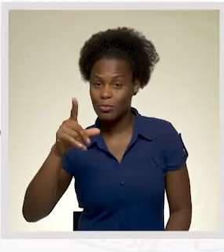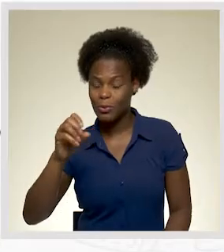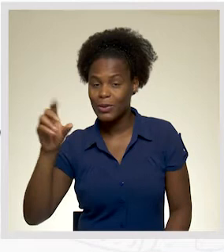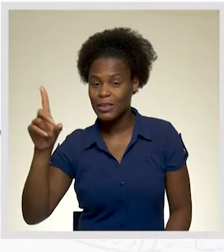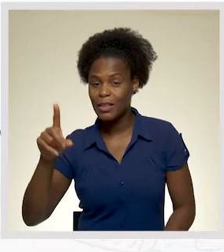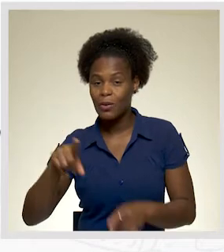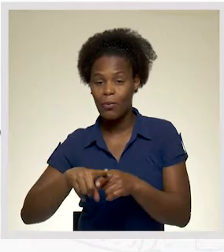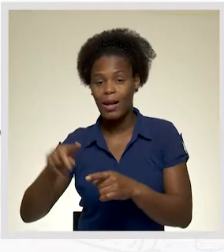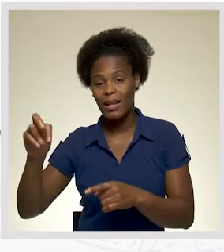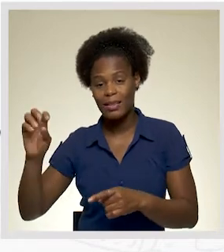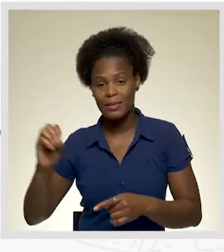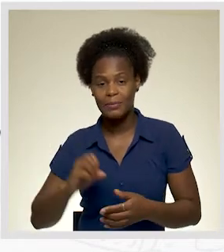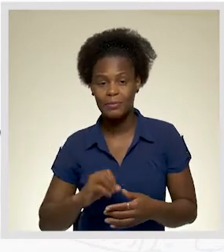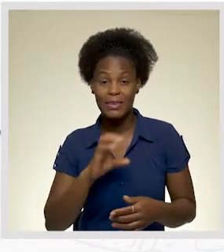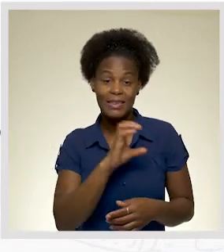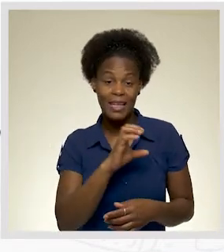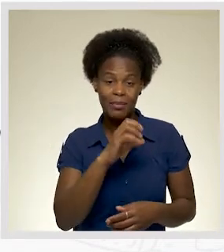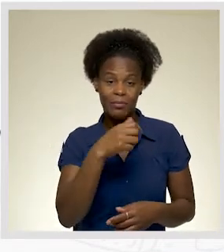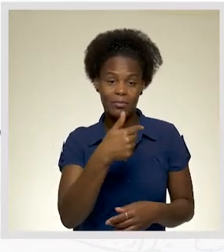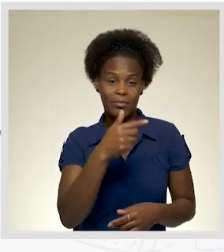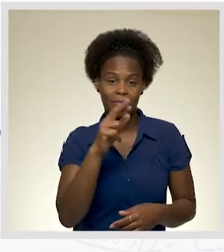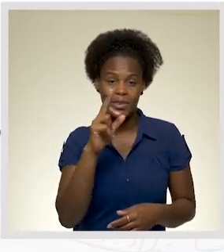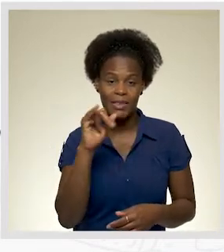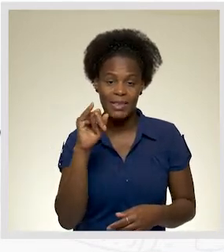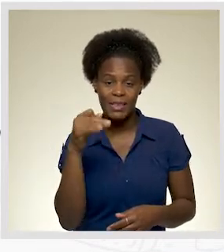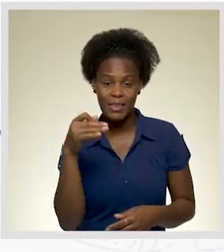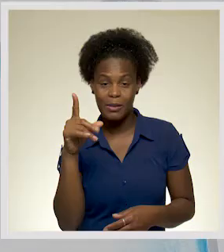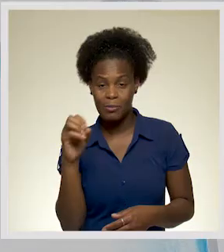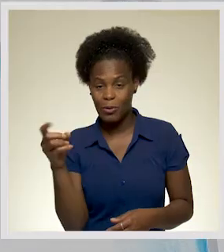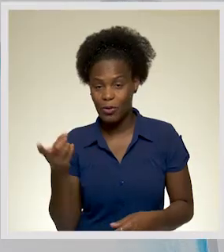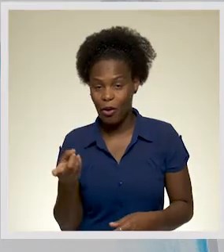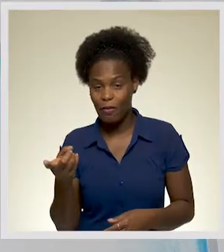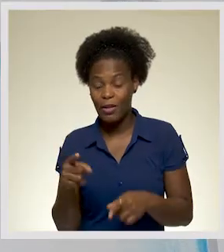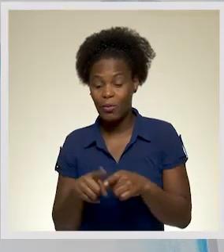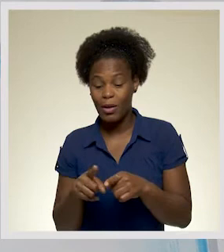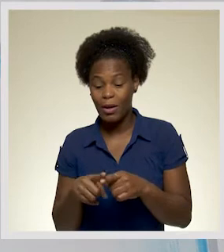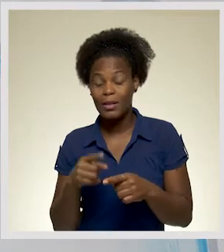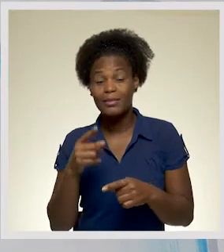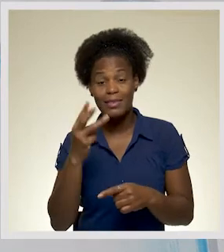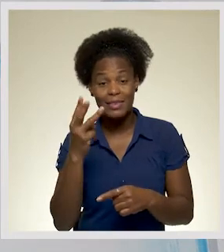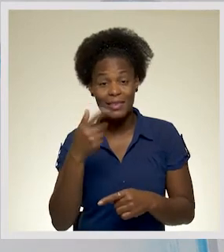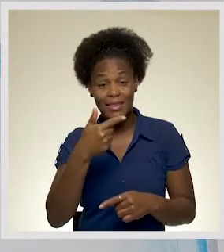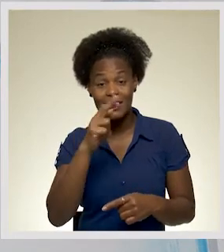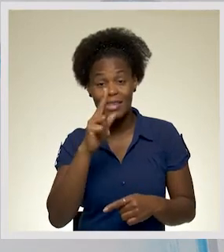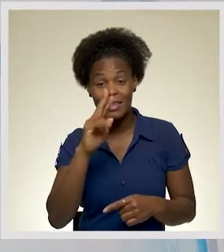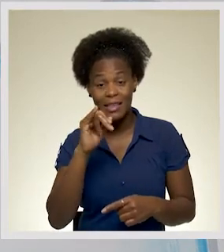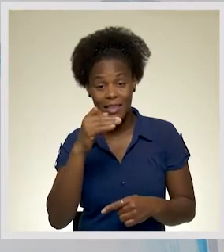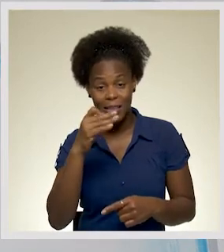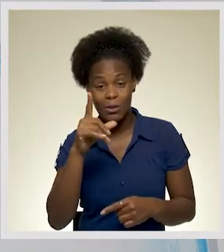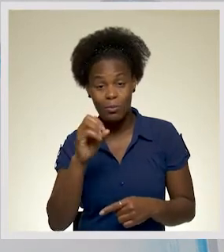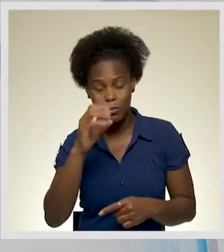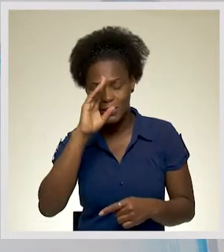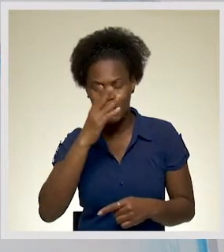C, o triplo de 9 é. Triplo já sabem o que é. Quantas vezes